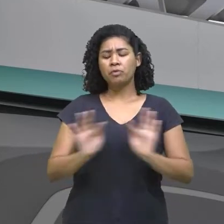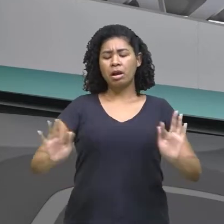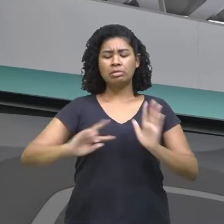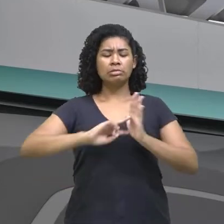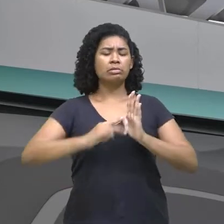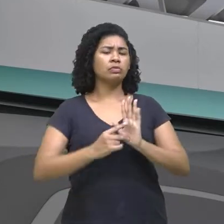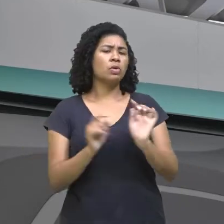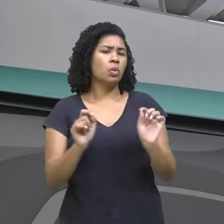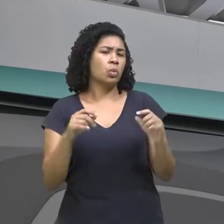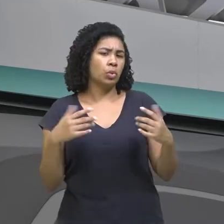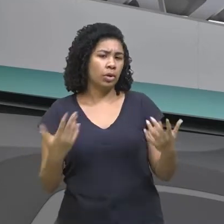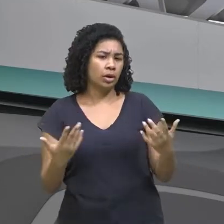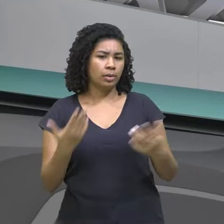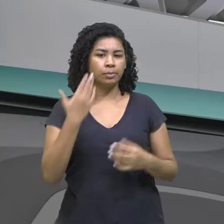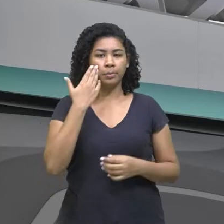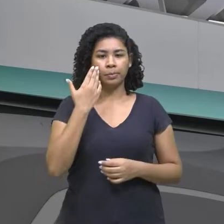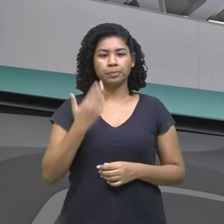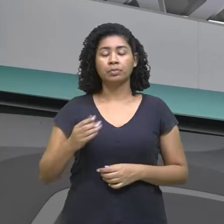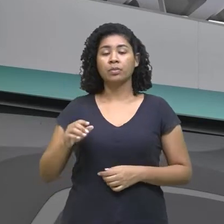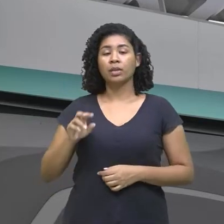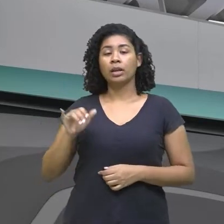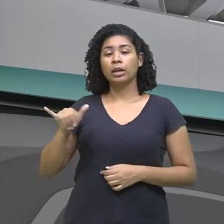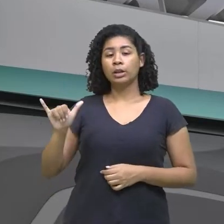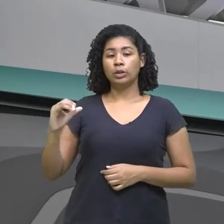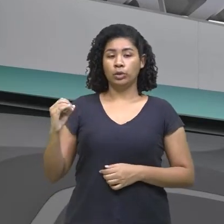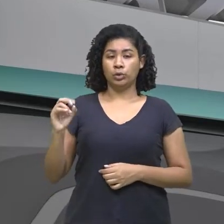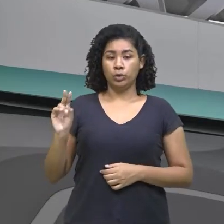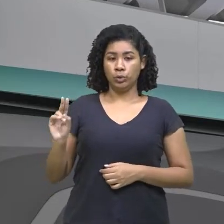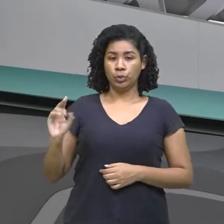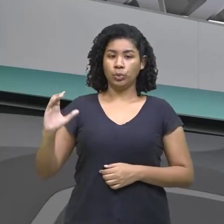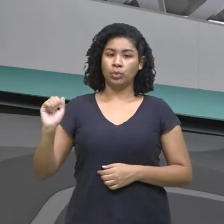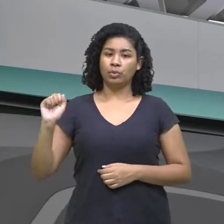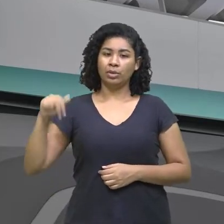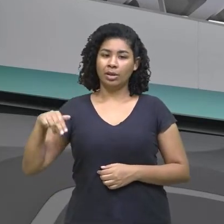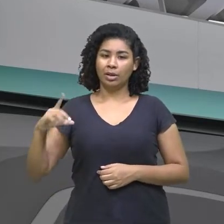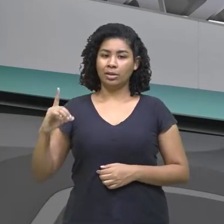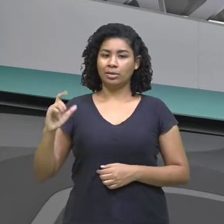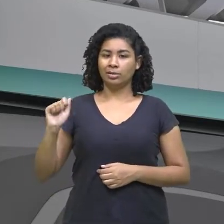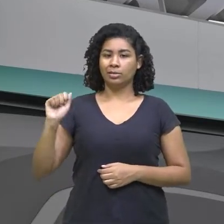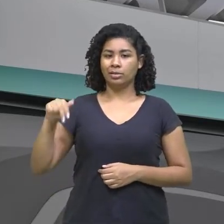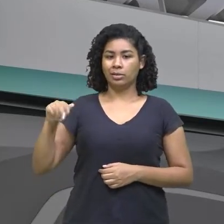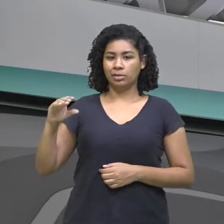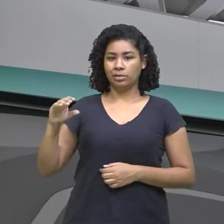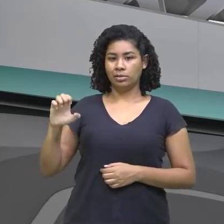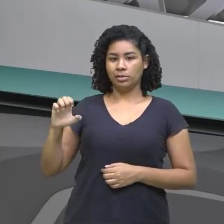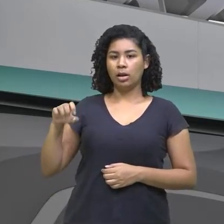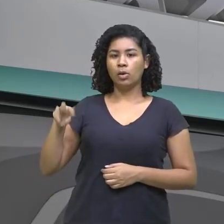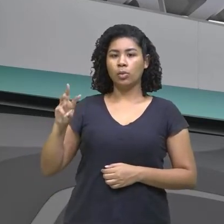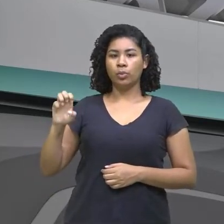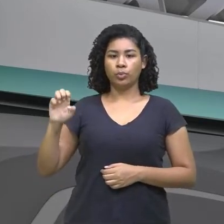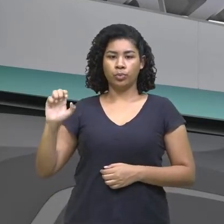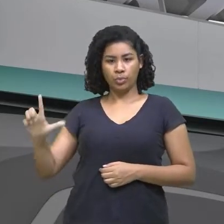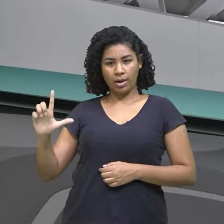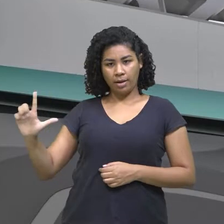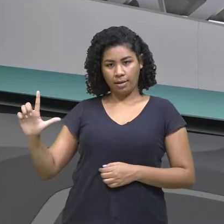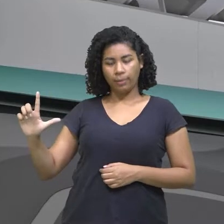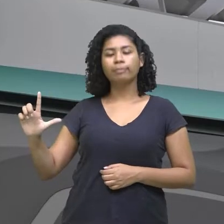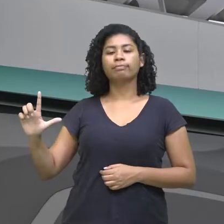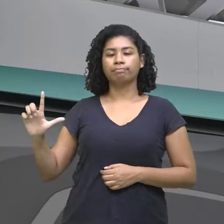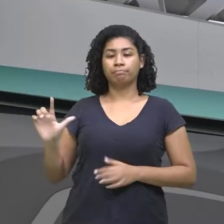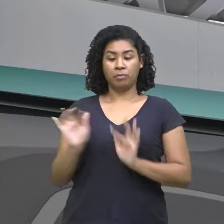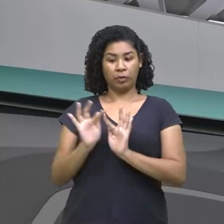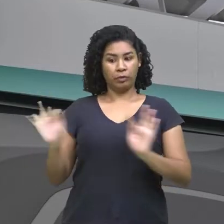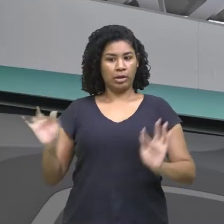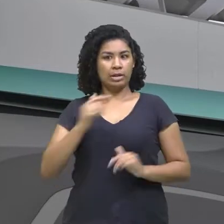exemplo, you can dance well. O que eu estou afirmando aqui nessa frase? Que